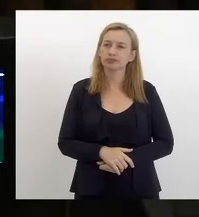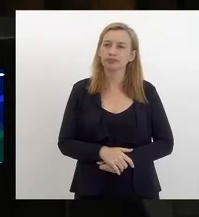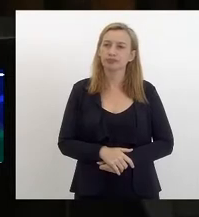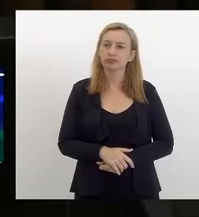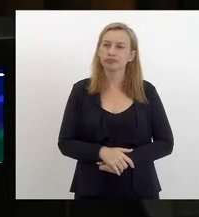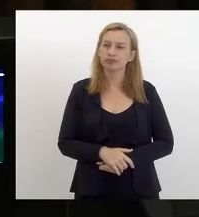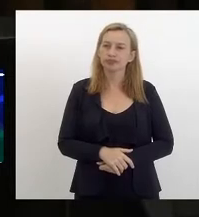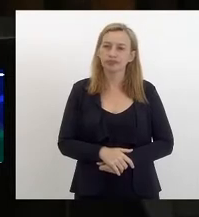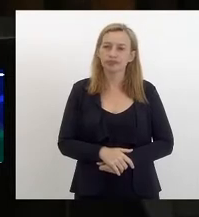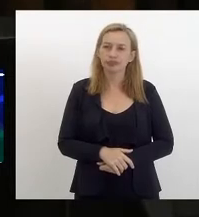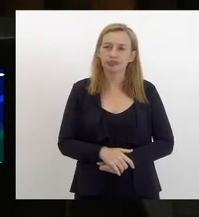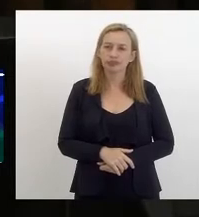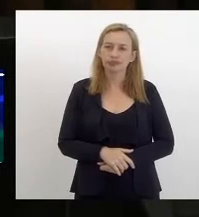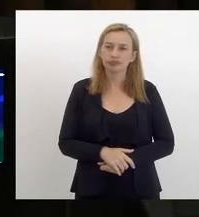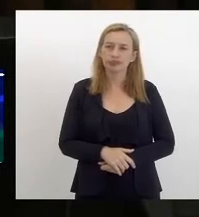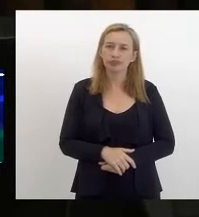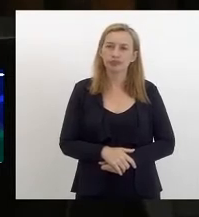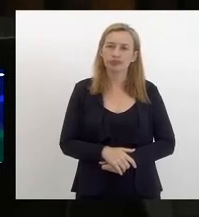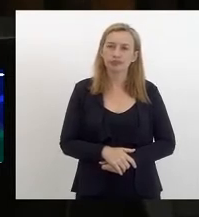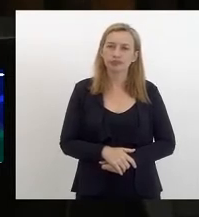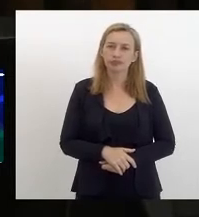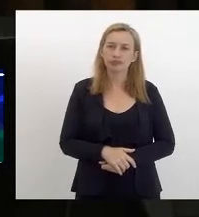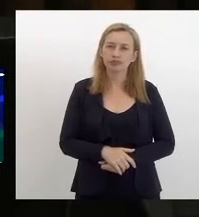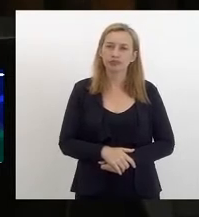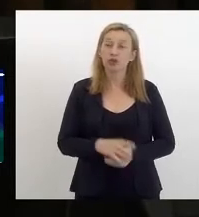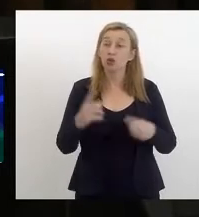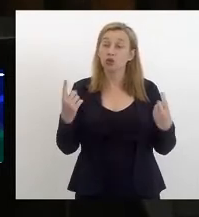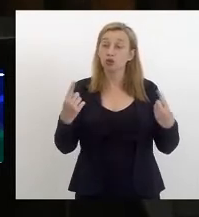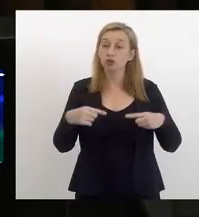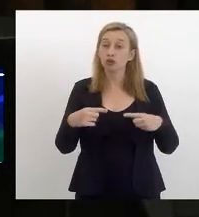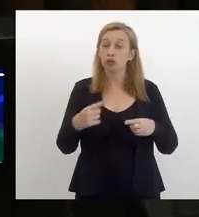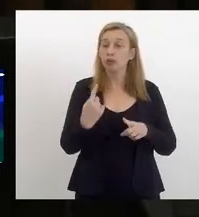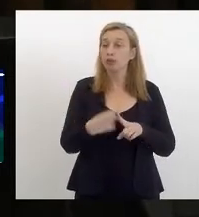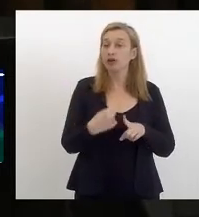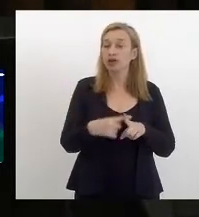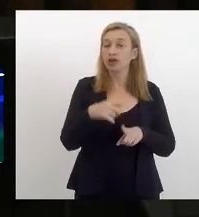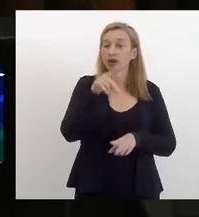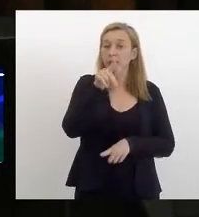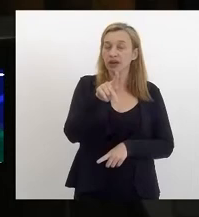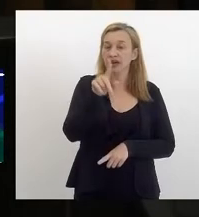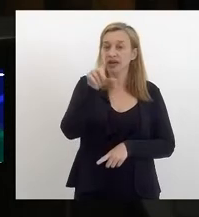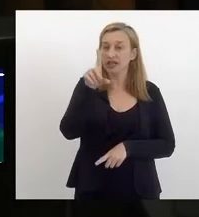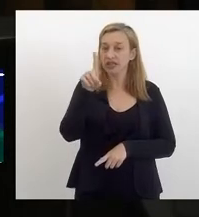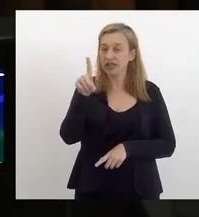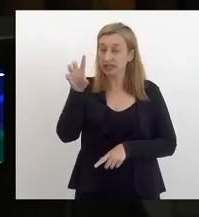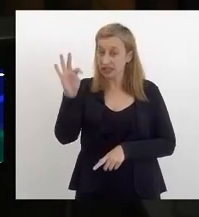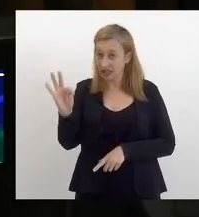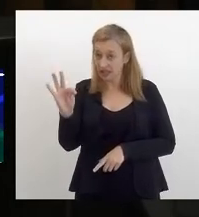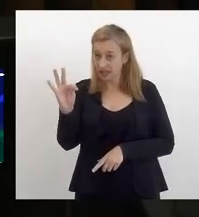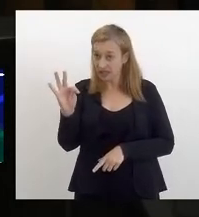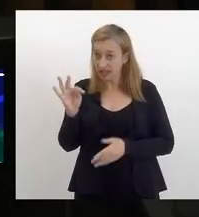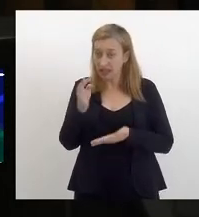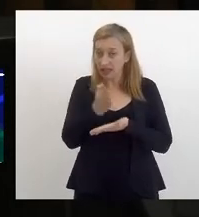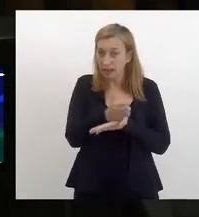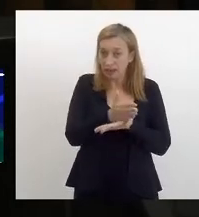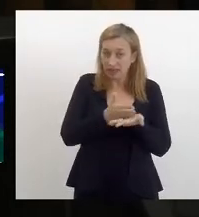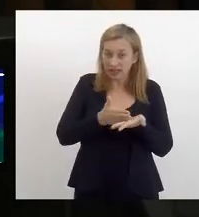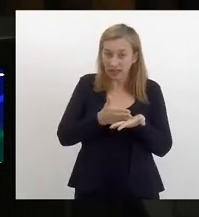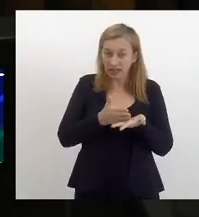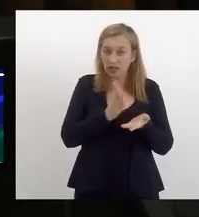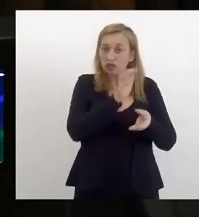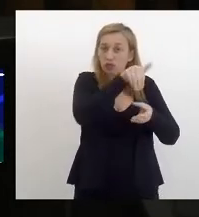é um racha é porque o PDT em parte votou